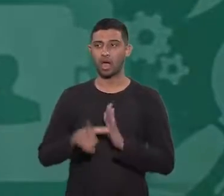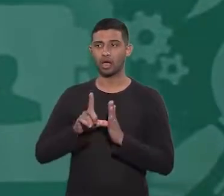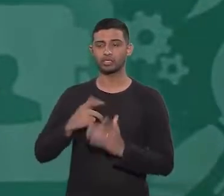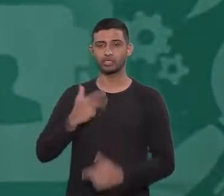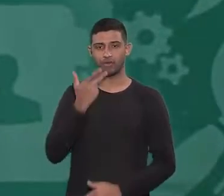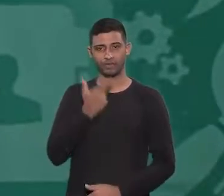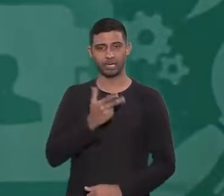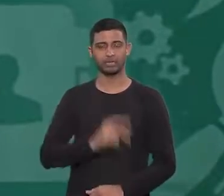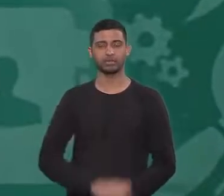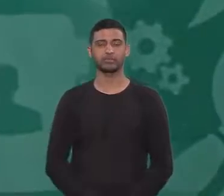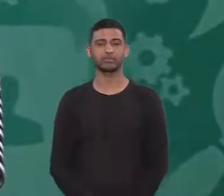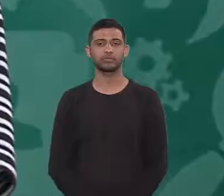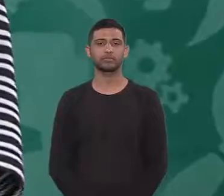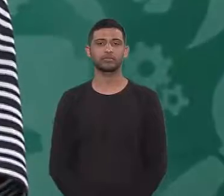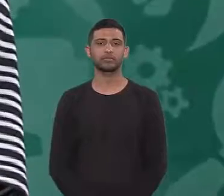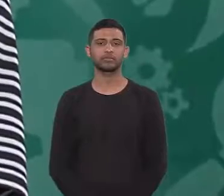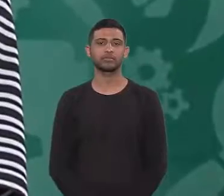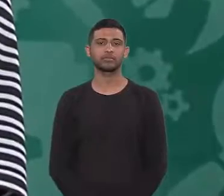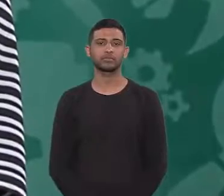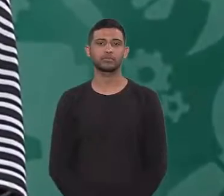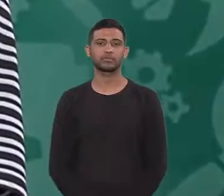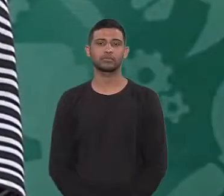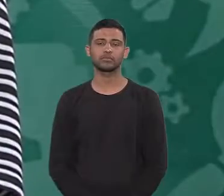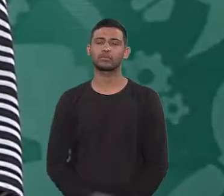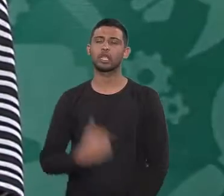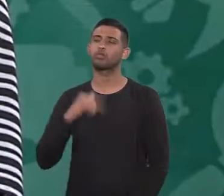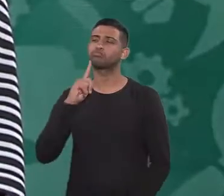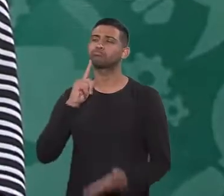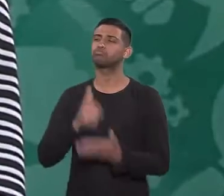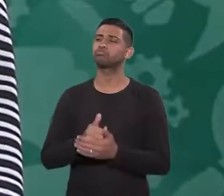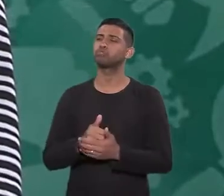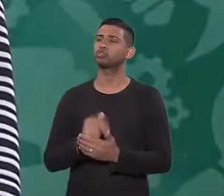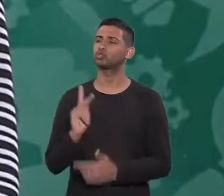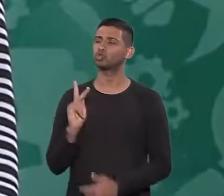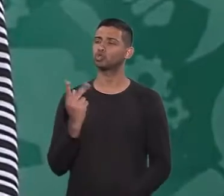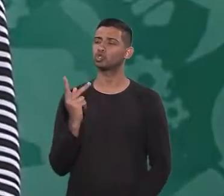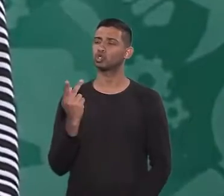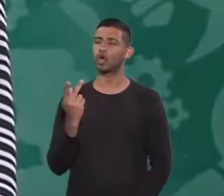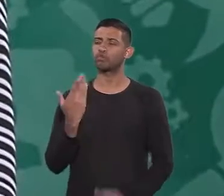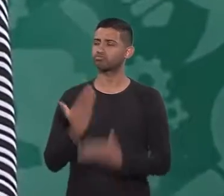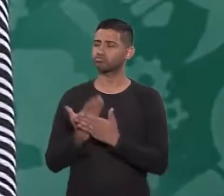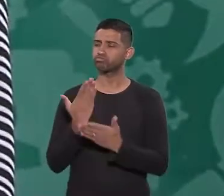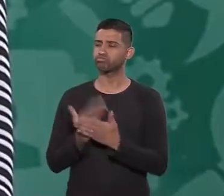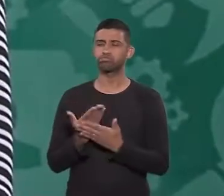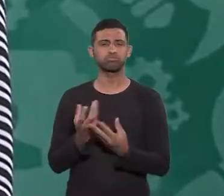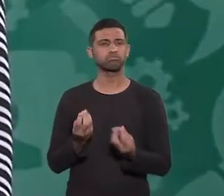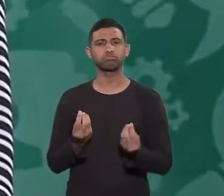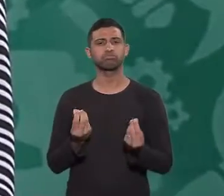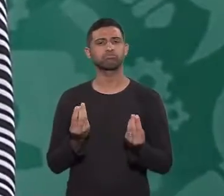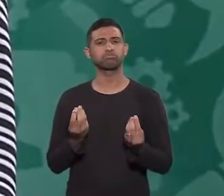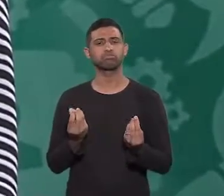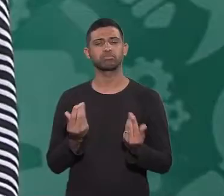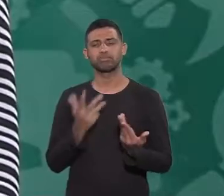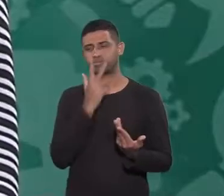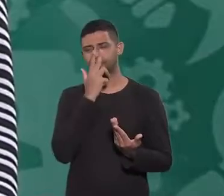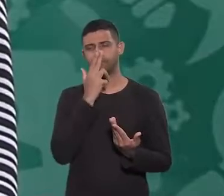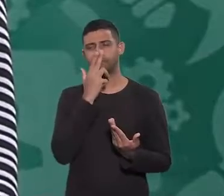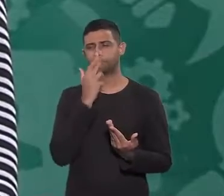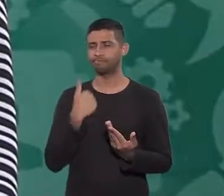eu estava dizendo antes, o lance de fazer história foi mais uma busca,